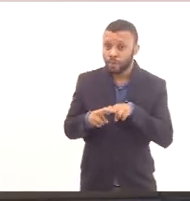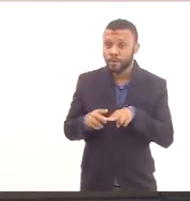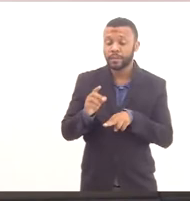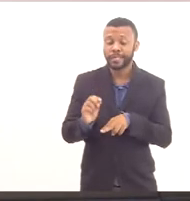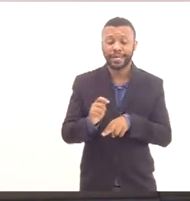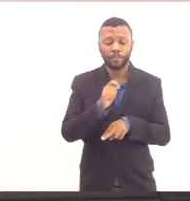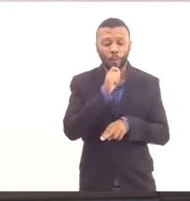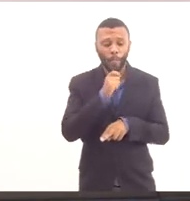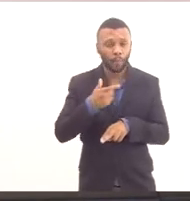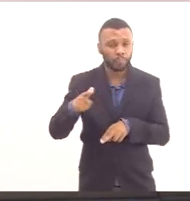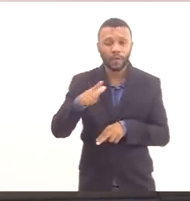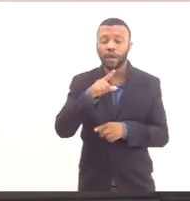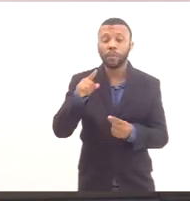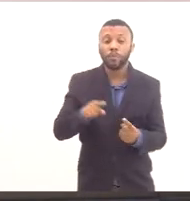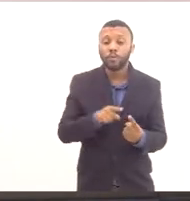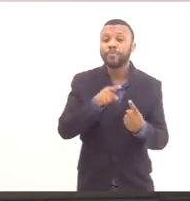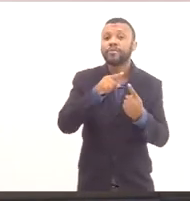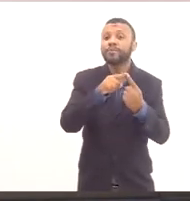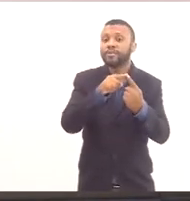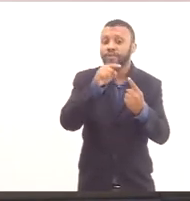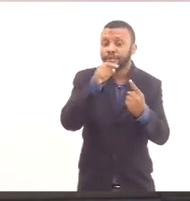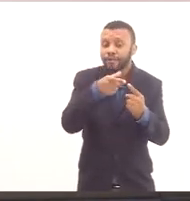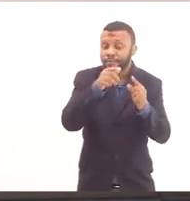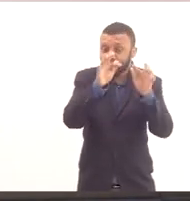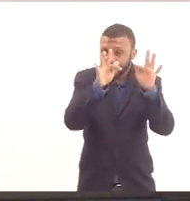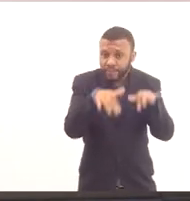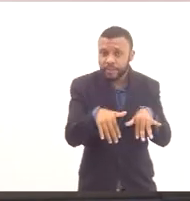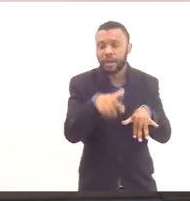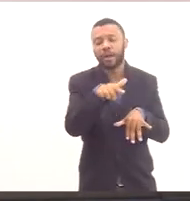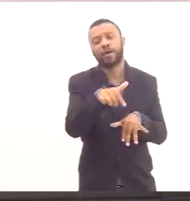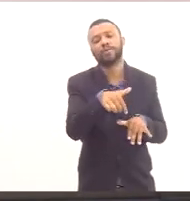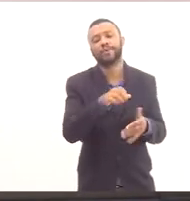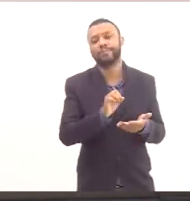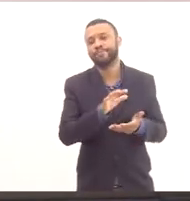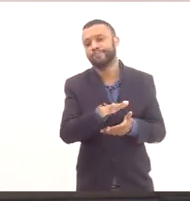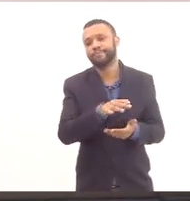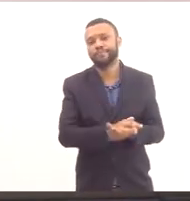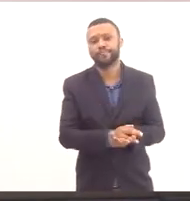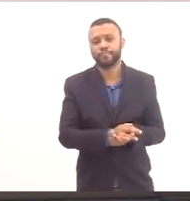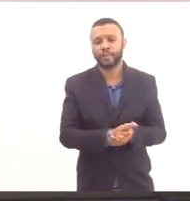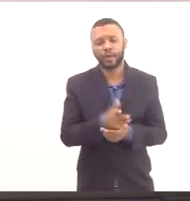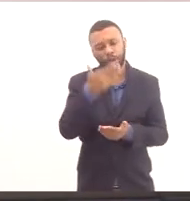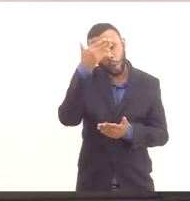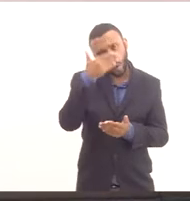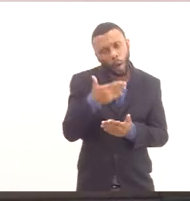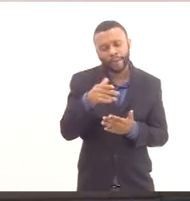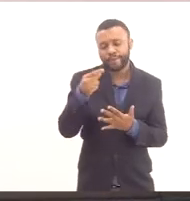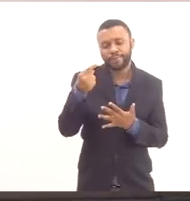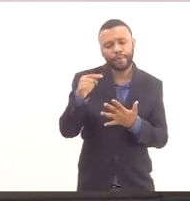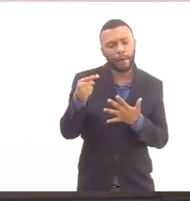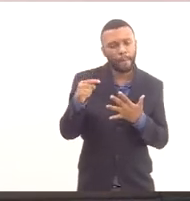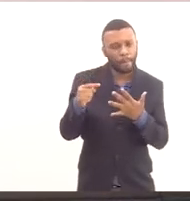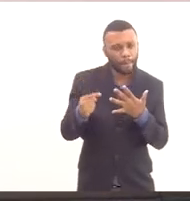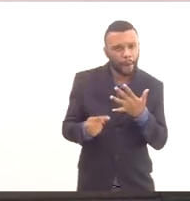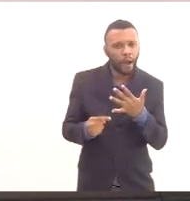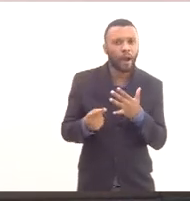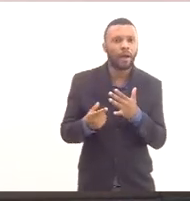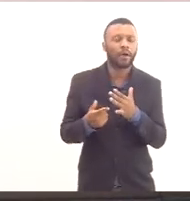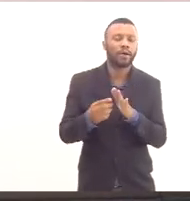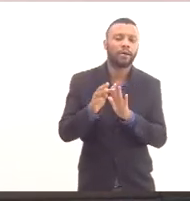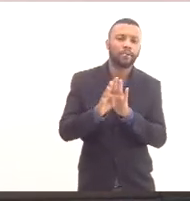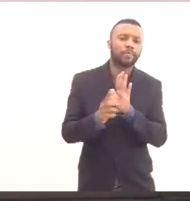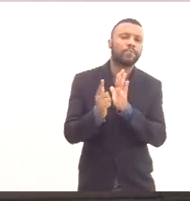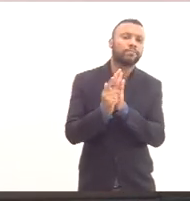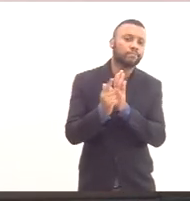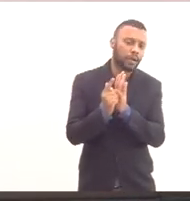aqui o destinatário desse depósito os demais é o que consta nos demais estratos que está à disposição de todos os membros